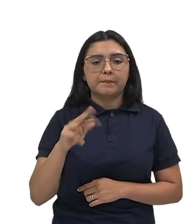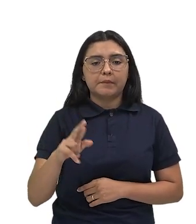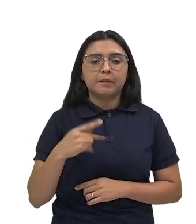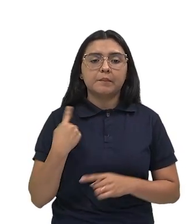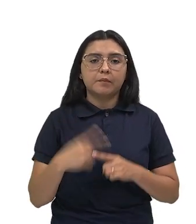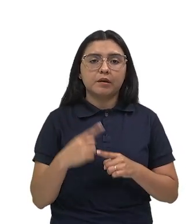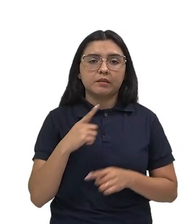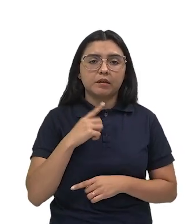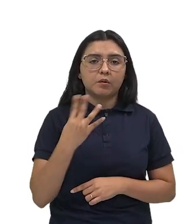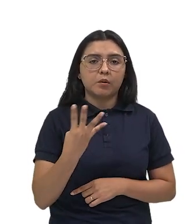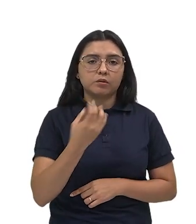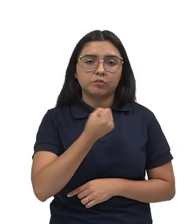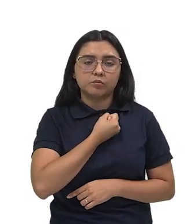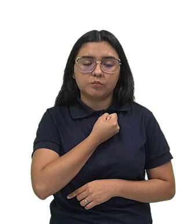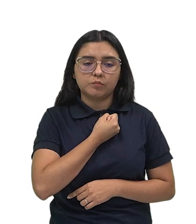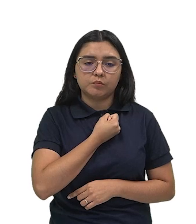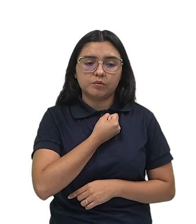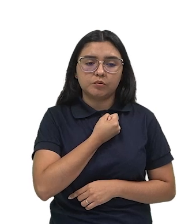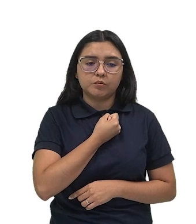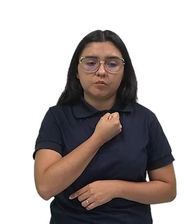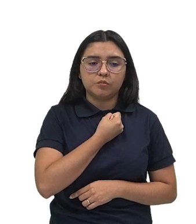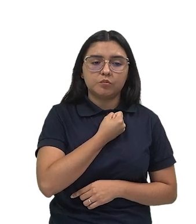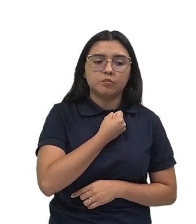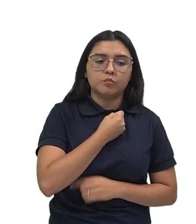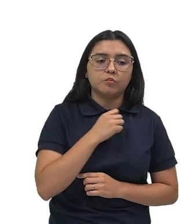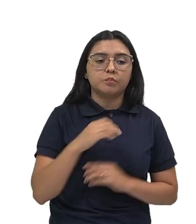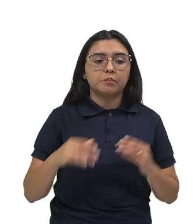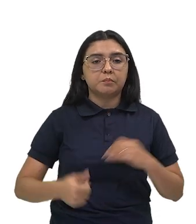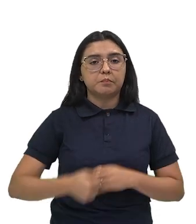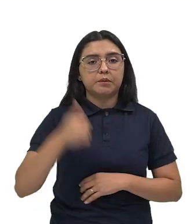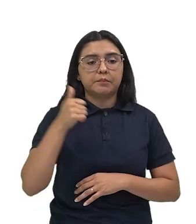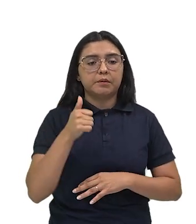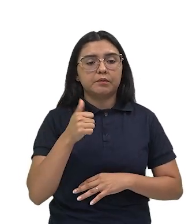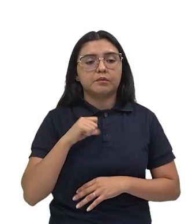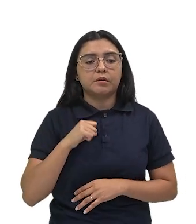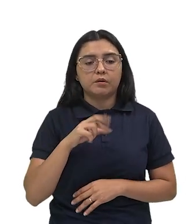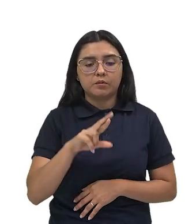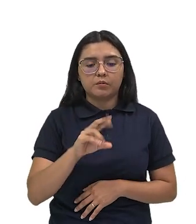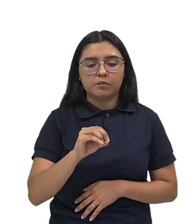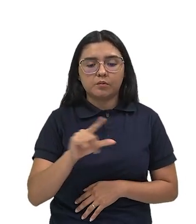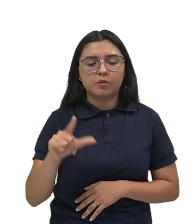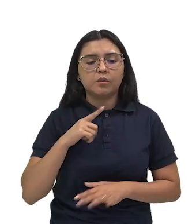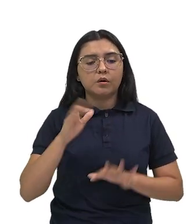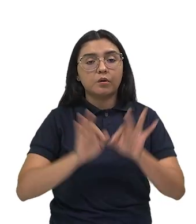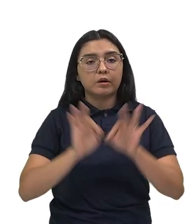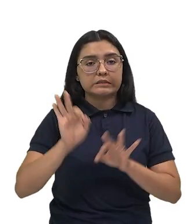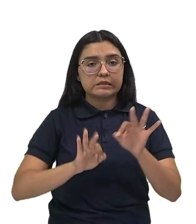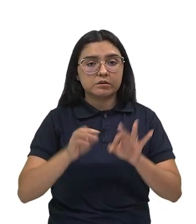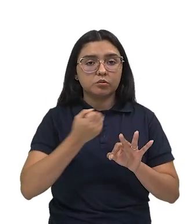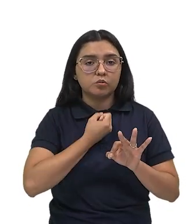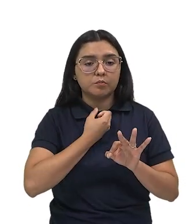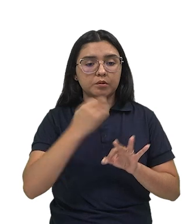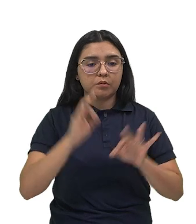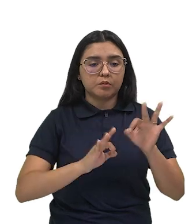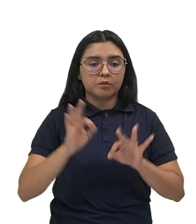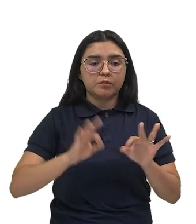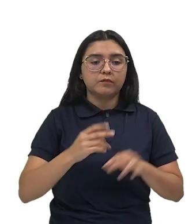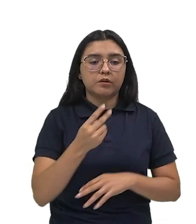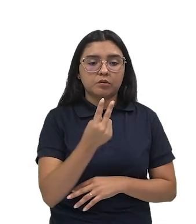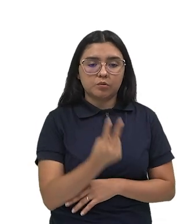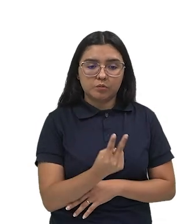tem só 4. Primeiro, vamos realizar o rol. Então, o rol é a organização. Vai ficar, então,